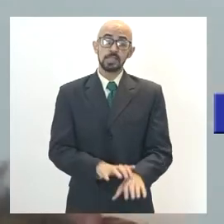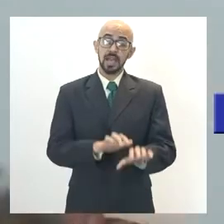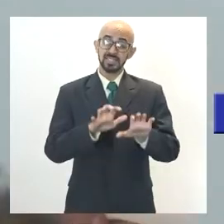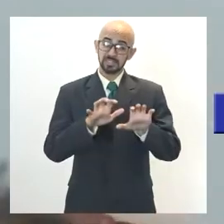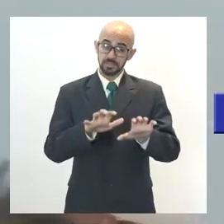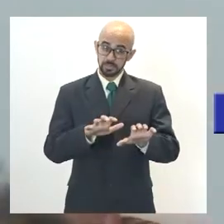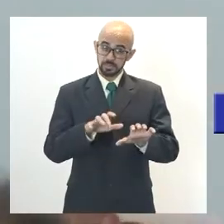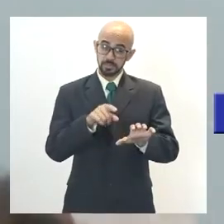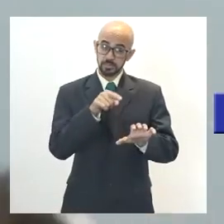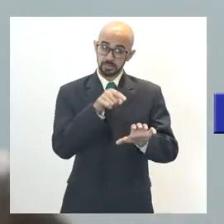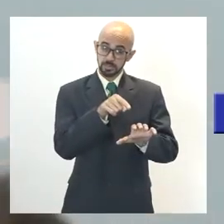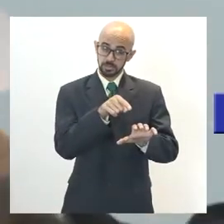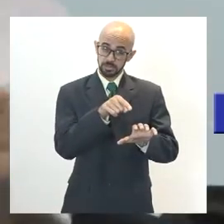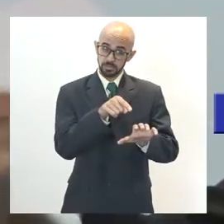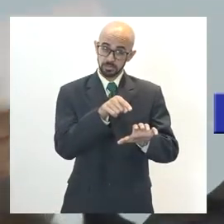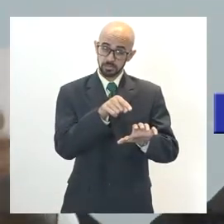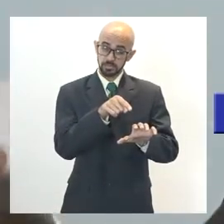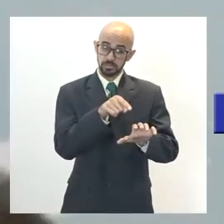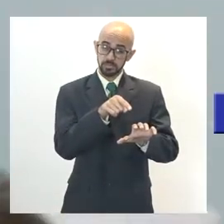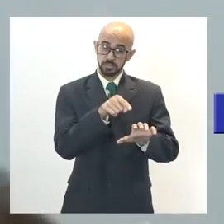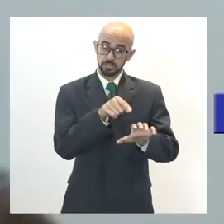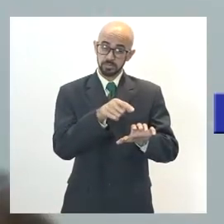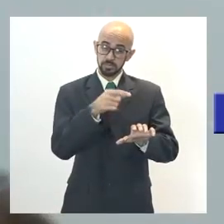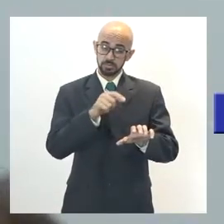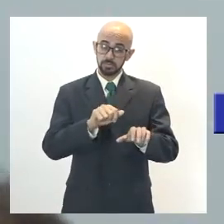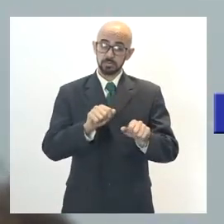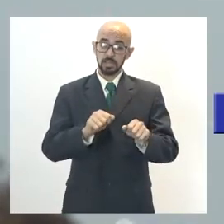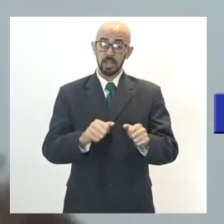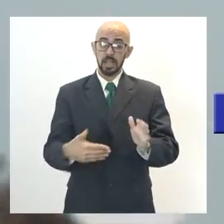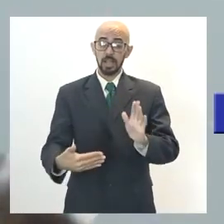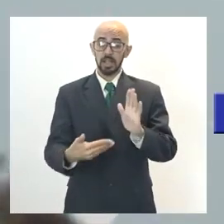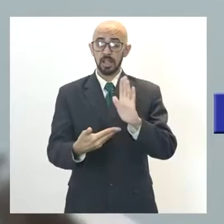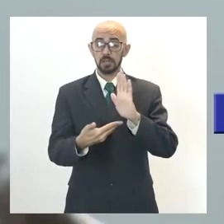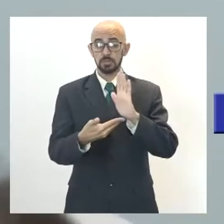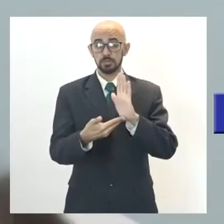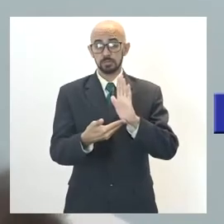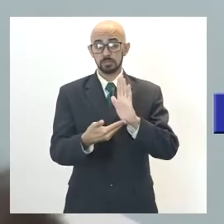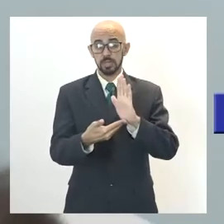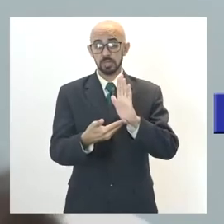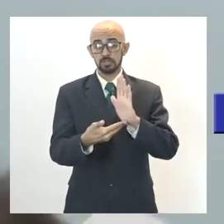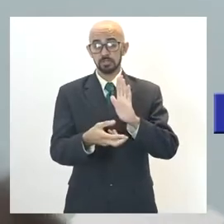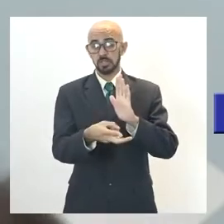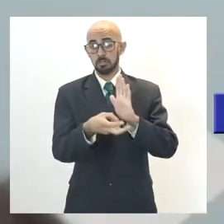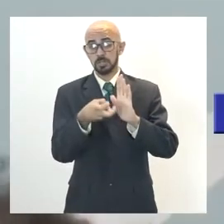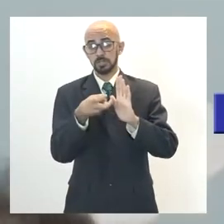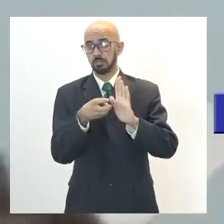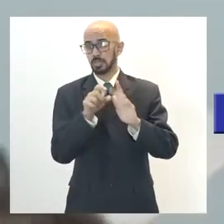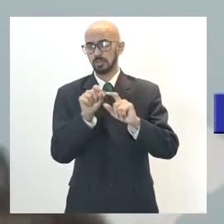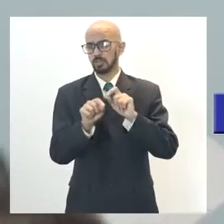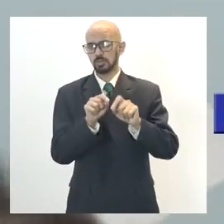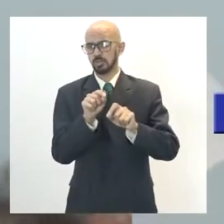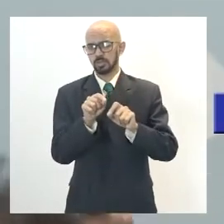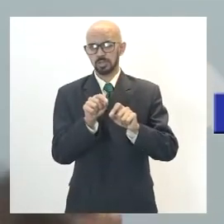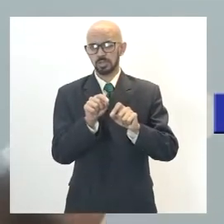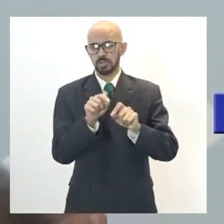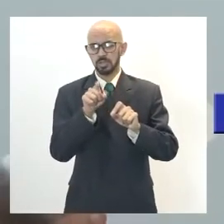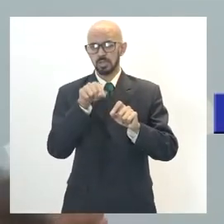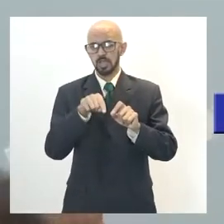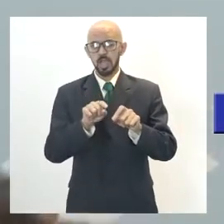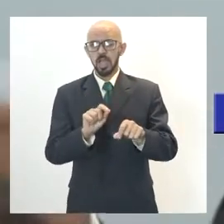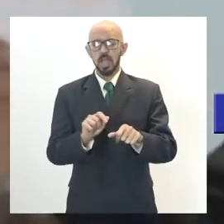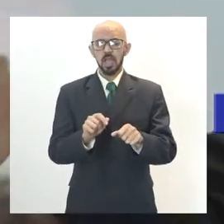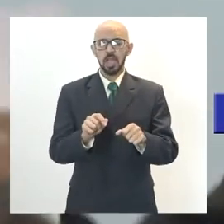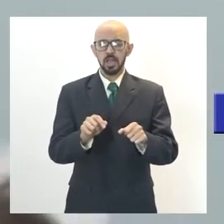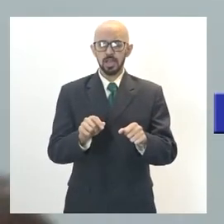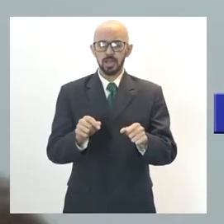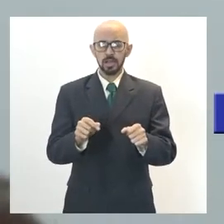visto na Câmara dos Deputados pelo menos como sendo algo